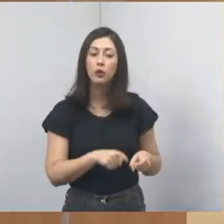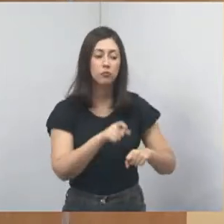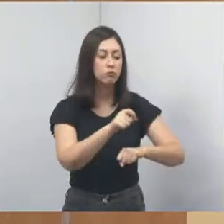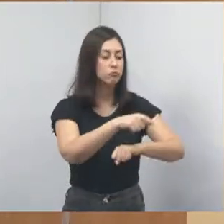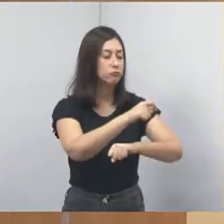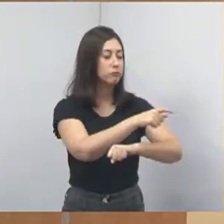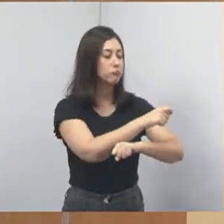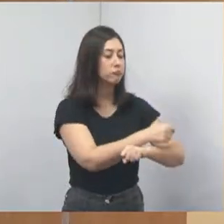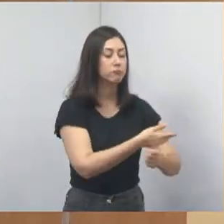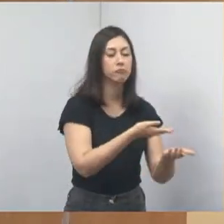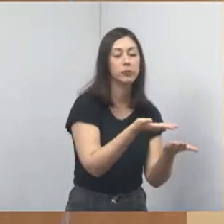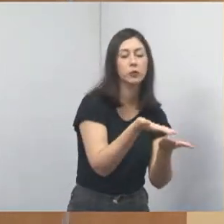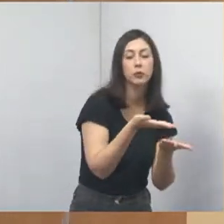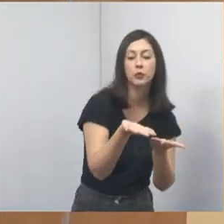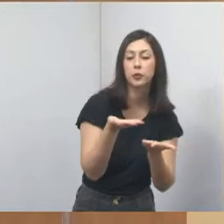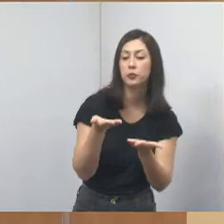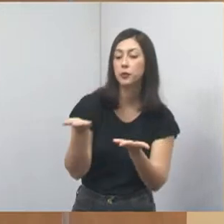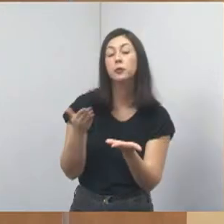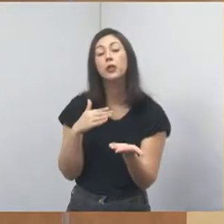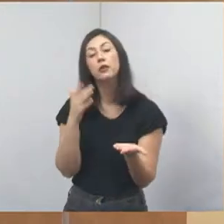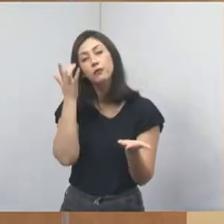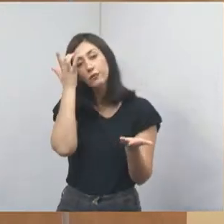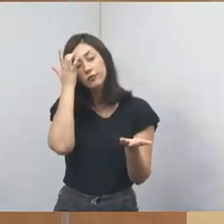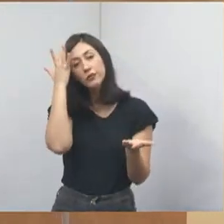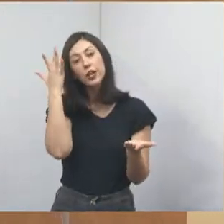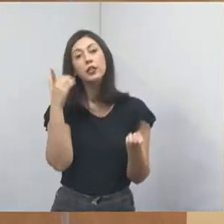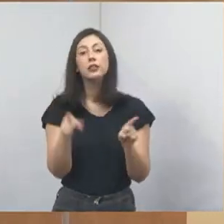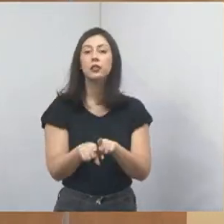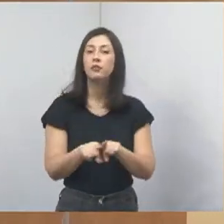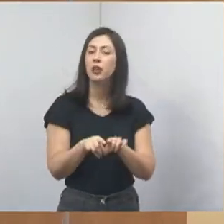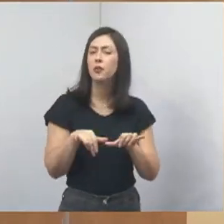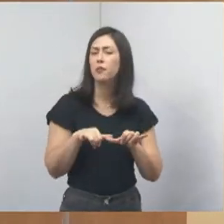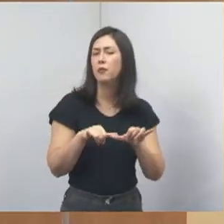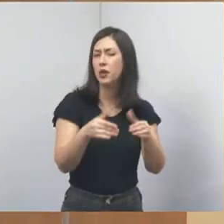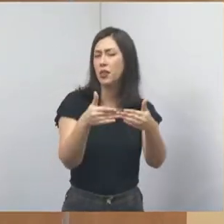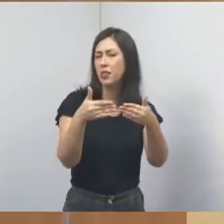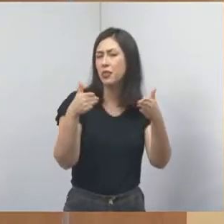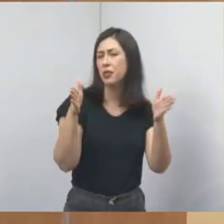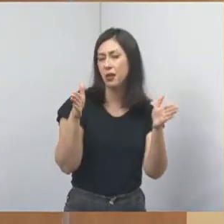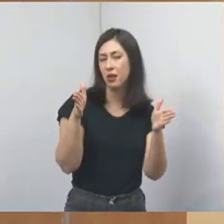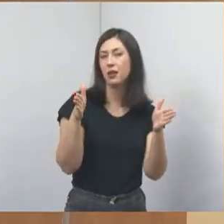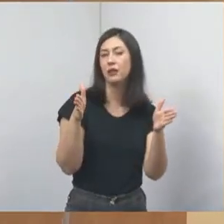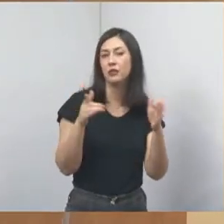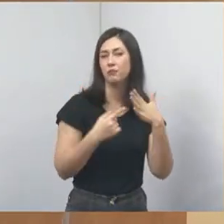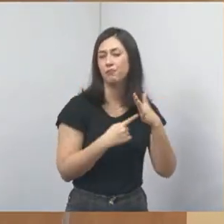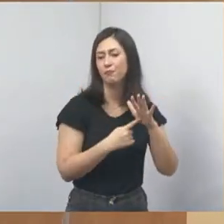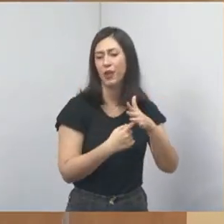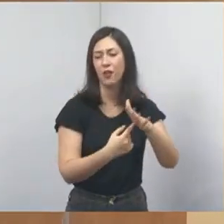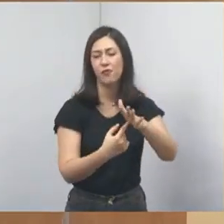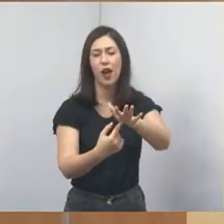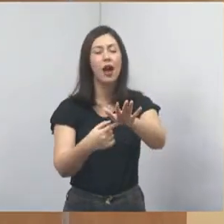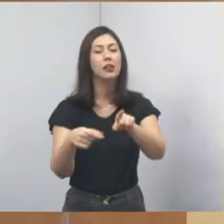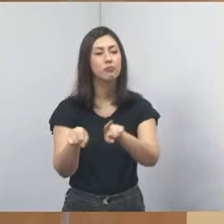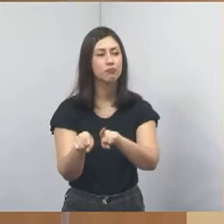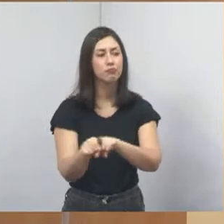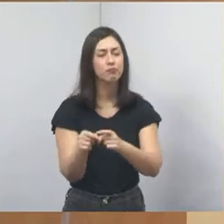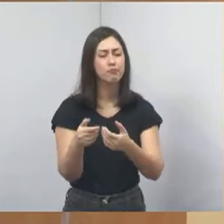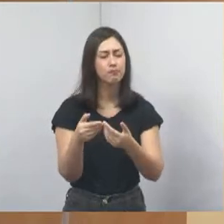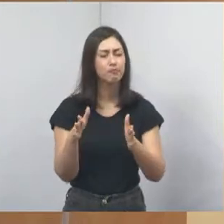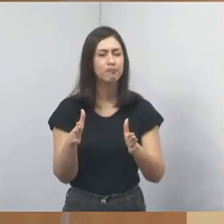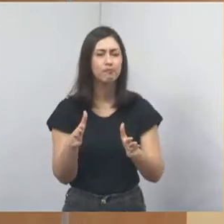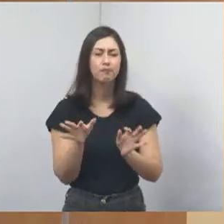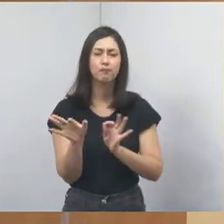periferias, sem muitas mediações. Ampliar os mercados populares de alimentos e as feiras livres populares, investindo